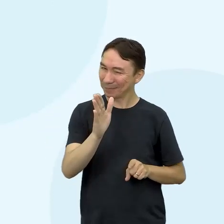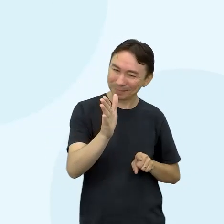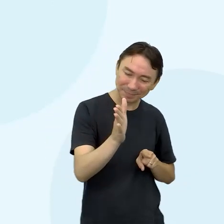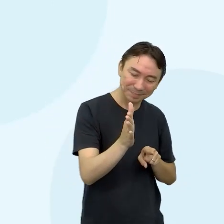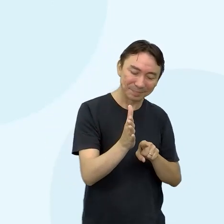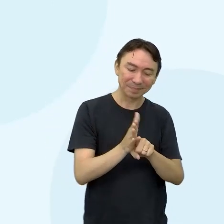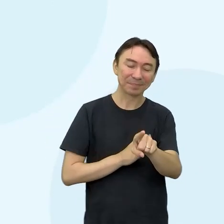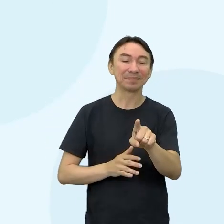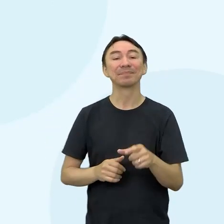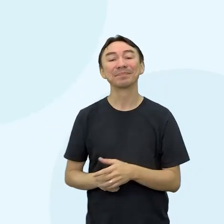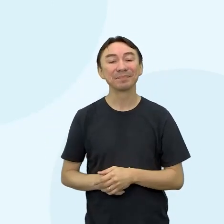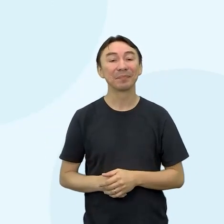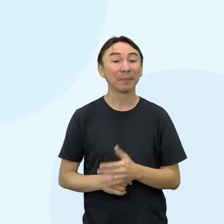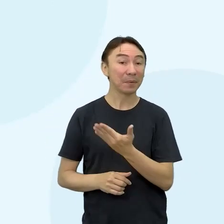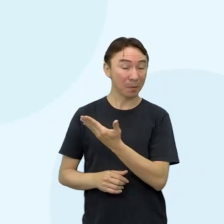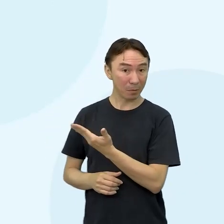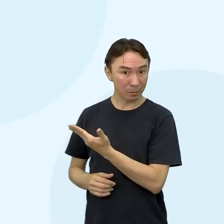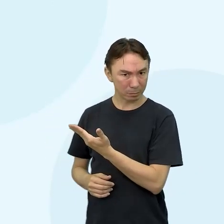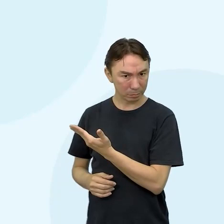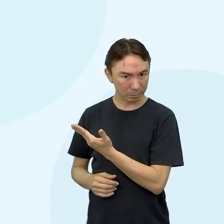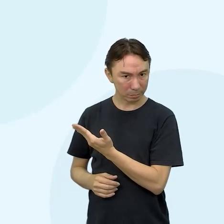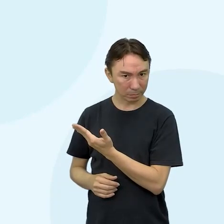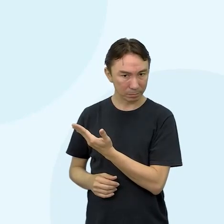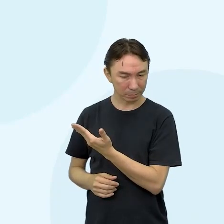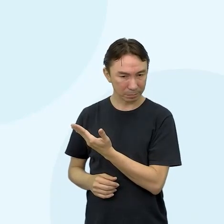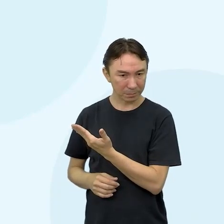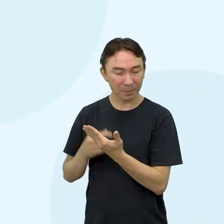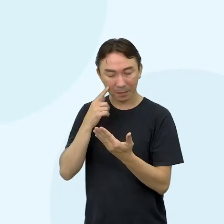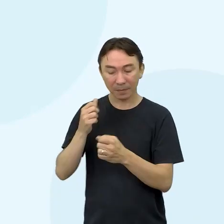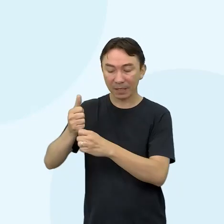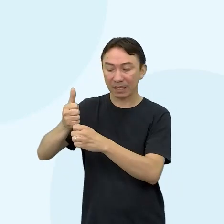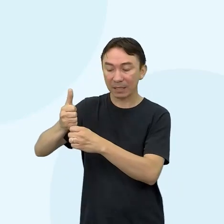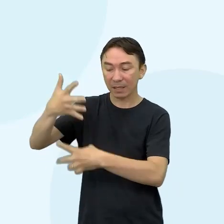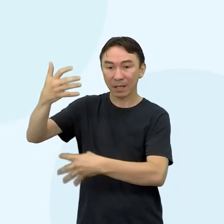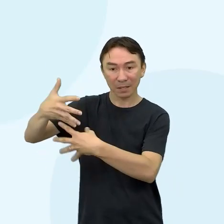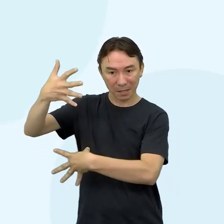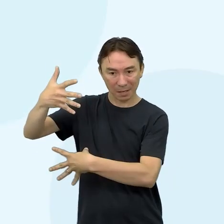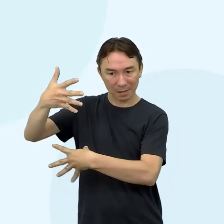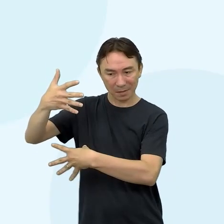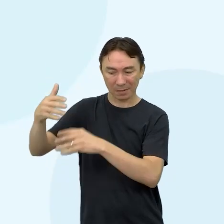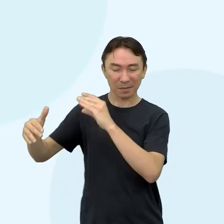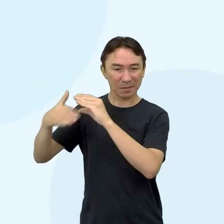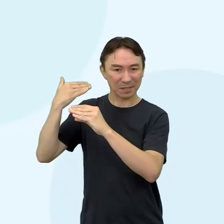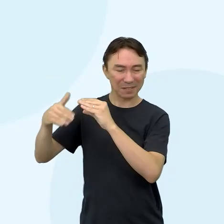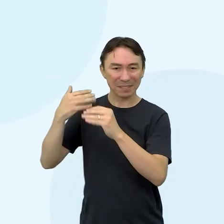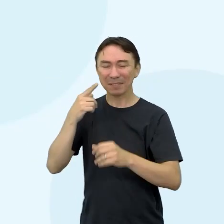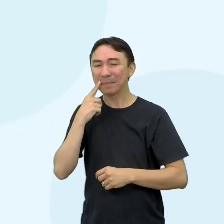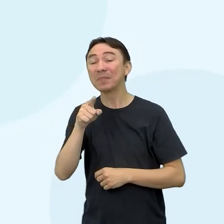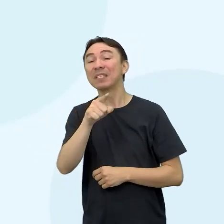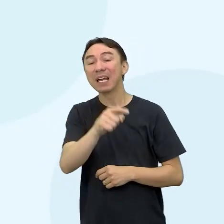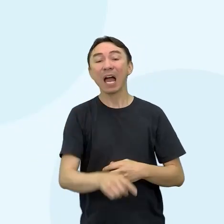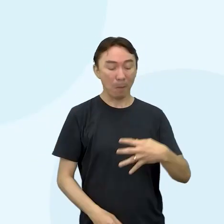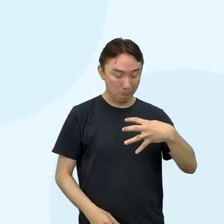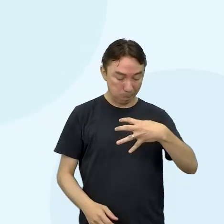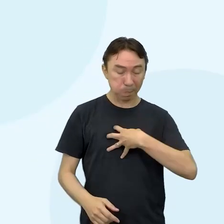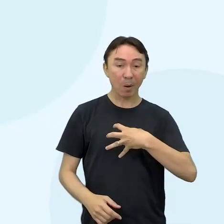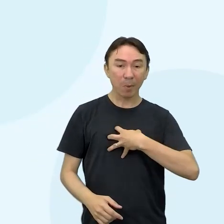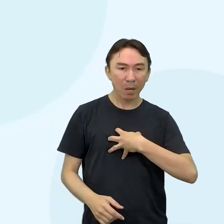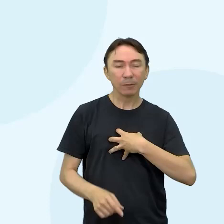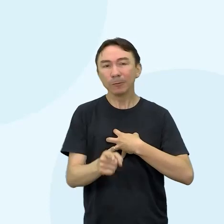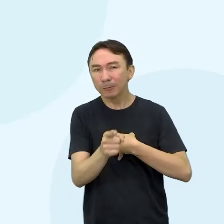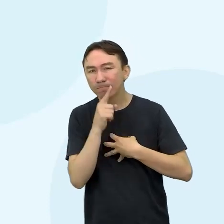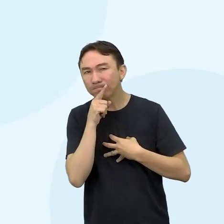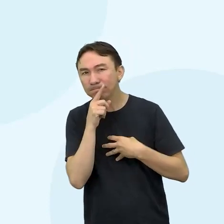Observe atentamente a imagem a seguir e escreva aqui no chat as suas impressões. O que essa imagem, a